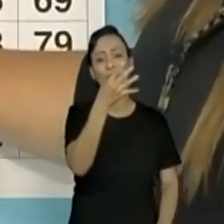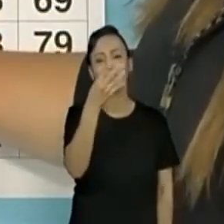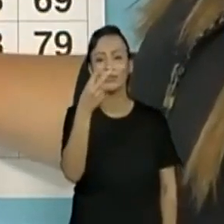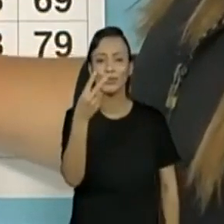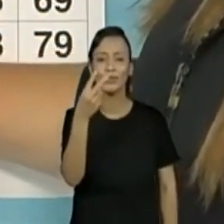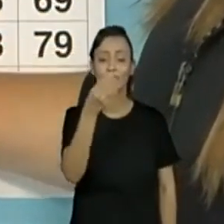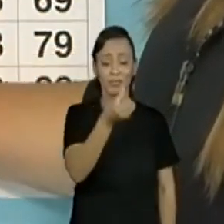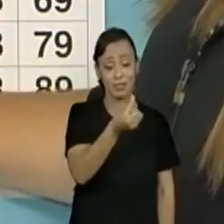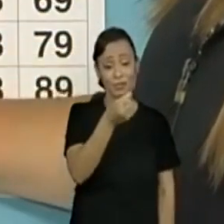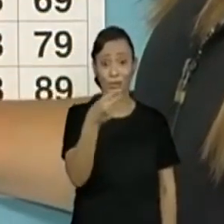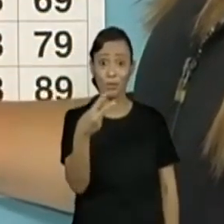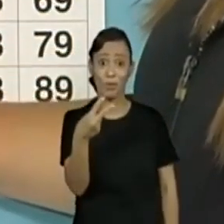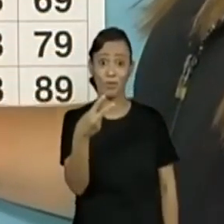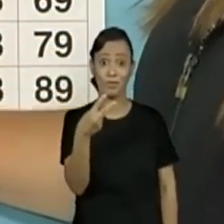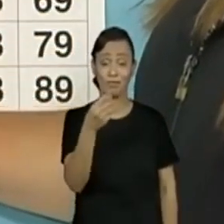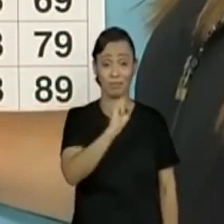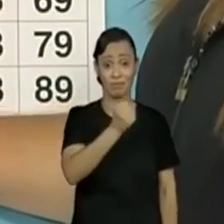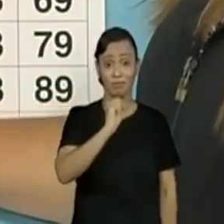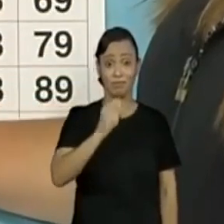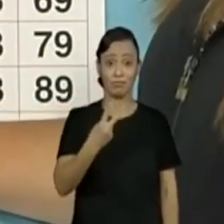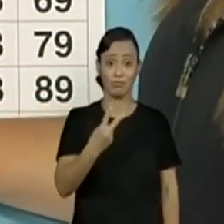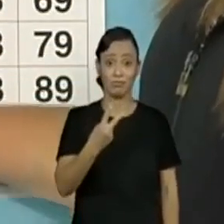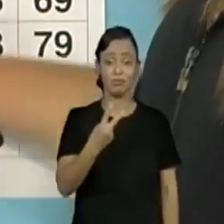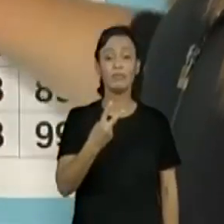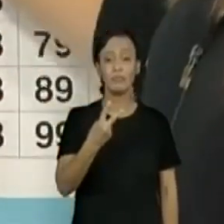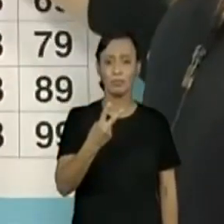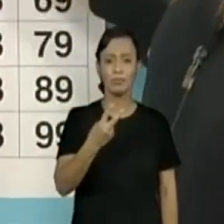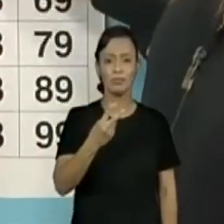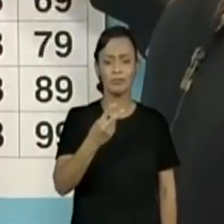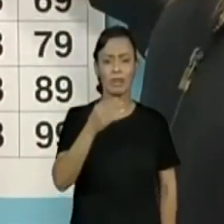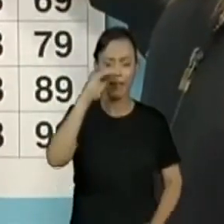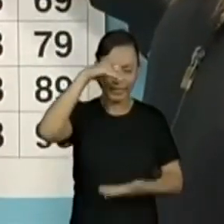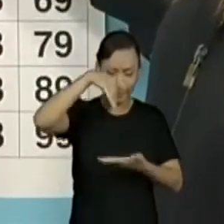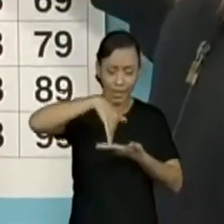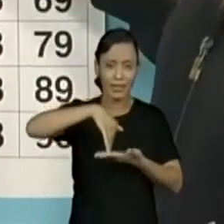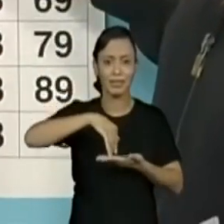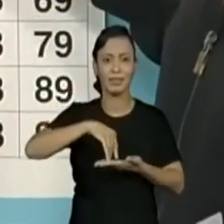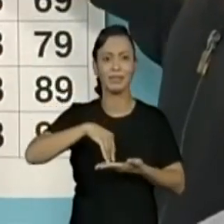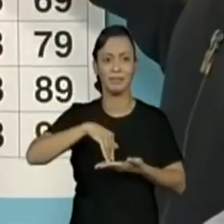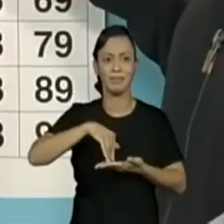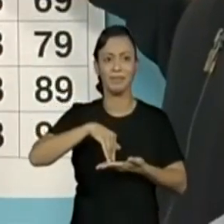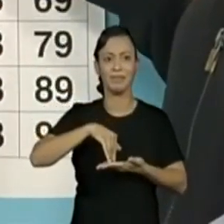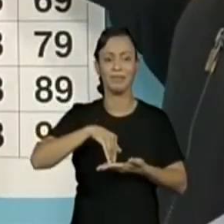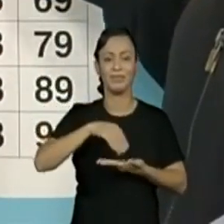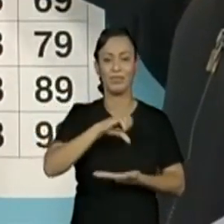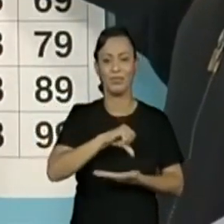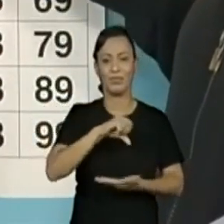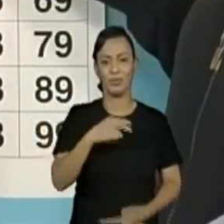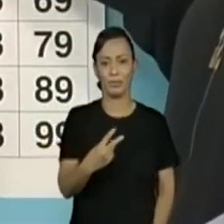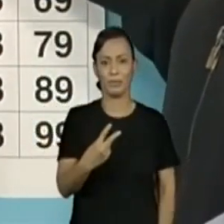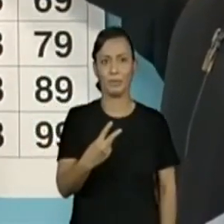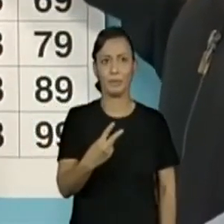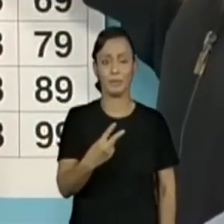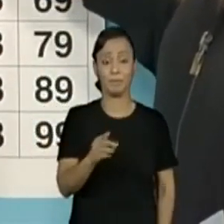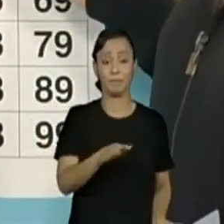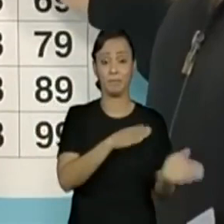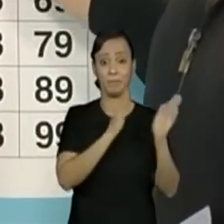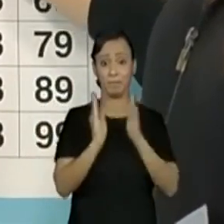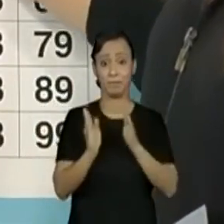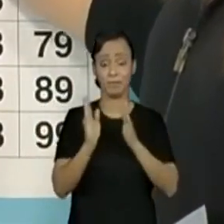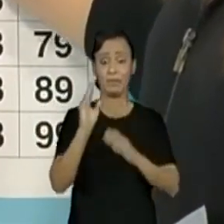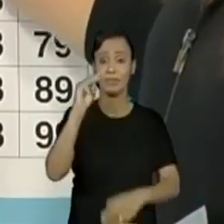42, 62, 82 e assim por diante. Olha só, aqui nós temos o número